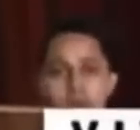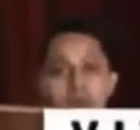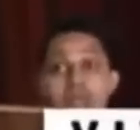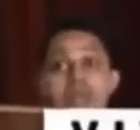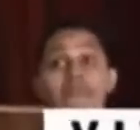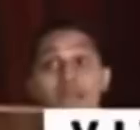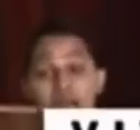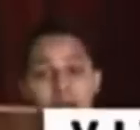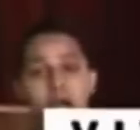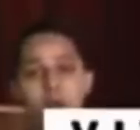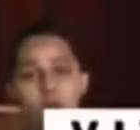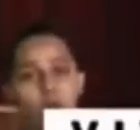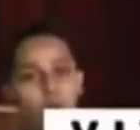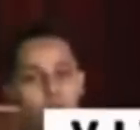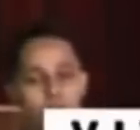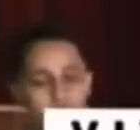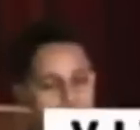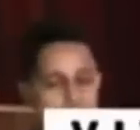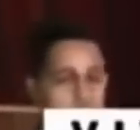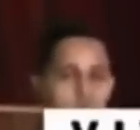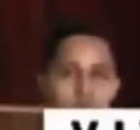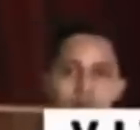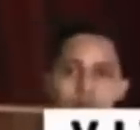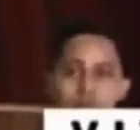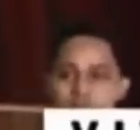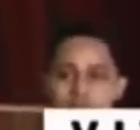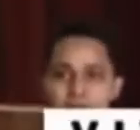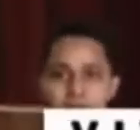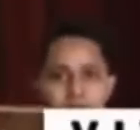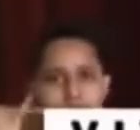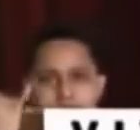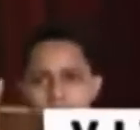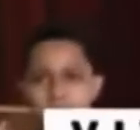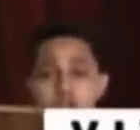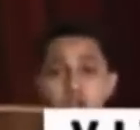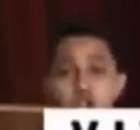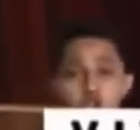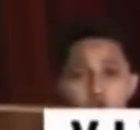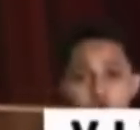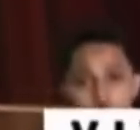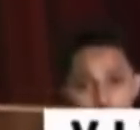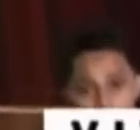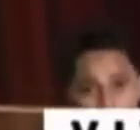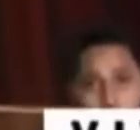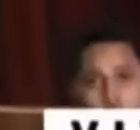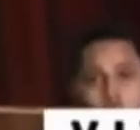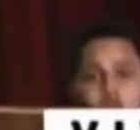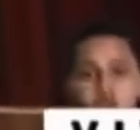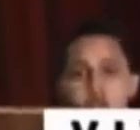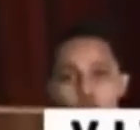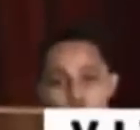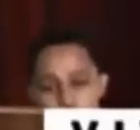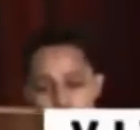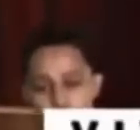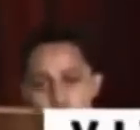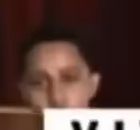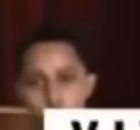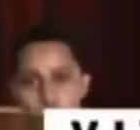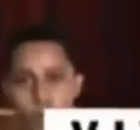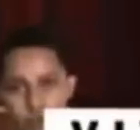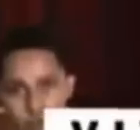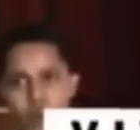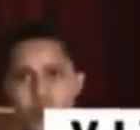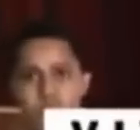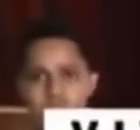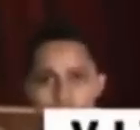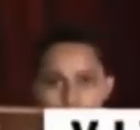Jair Bolsonaro. A ministra Carmen Lúcia, ao contrário dos outros ministros, fez questão de declarar o voto